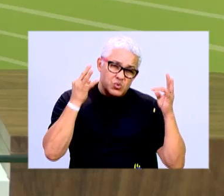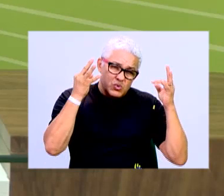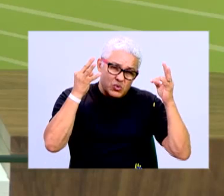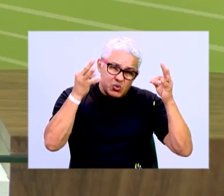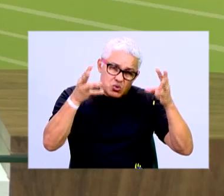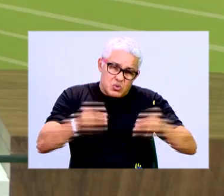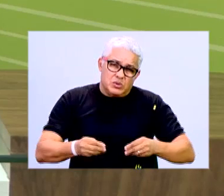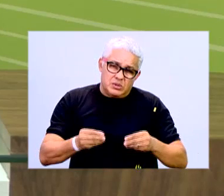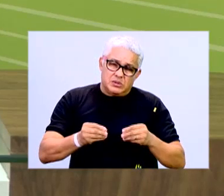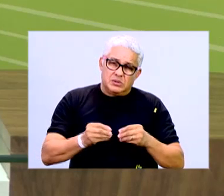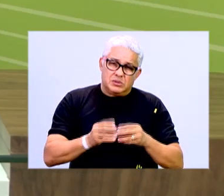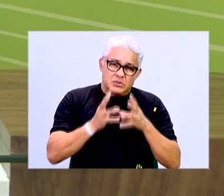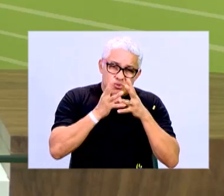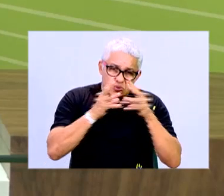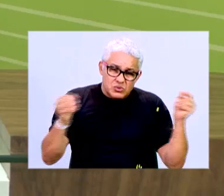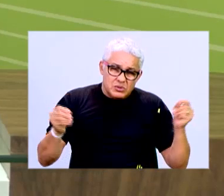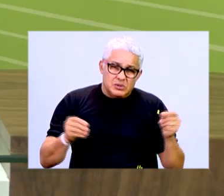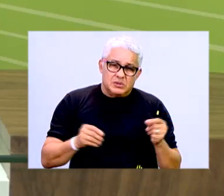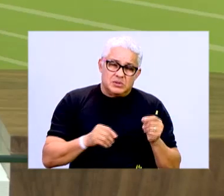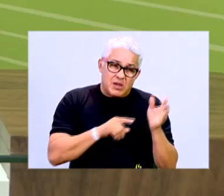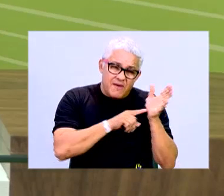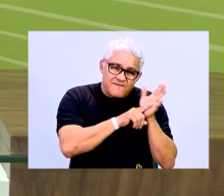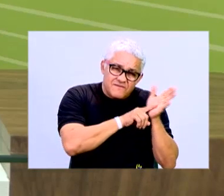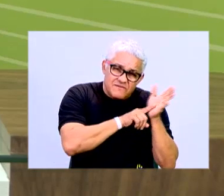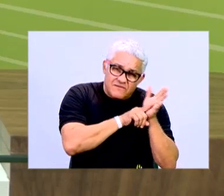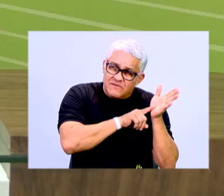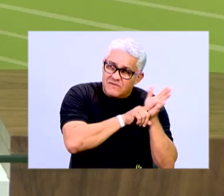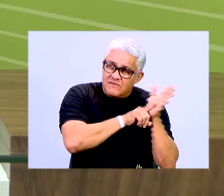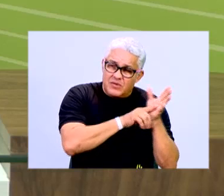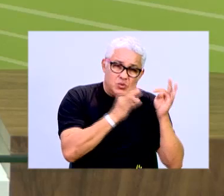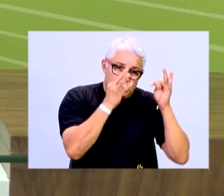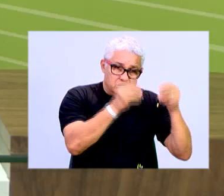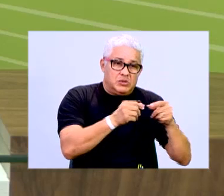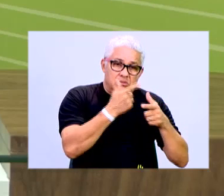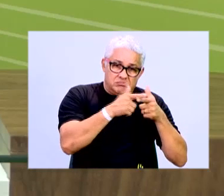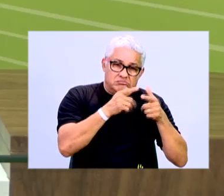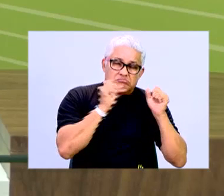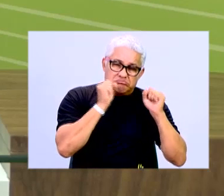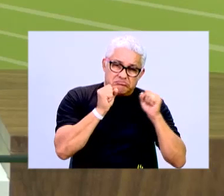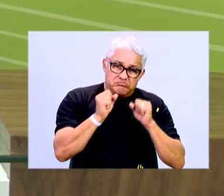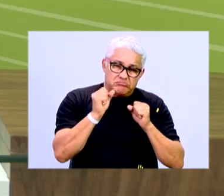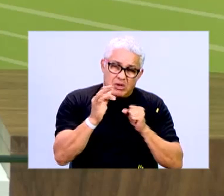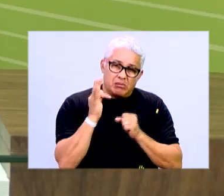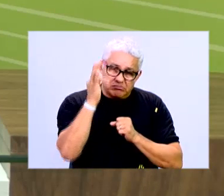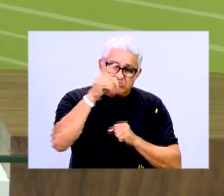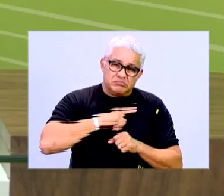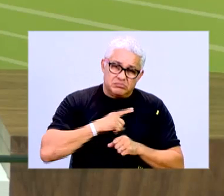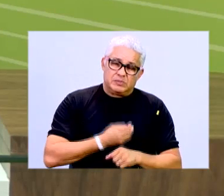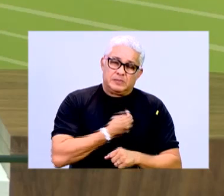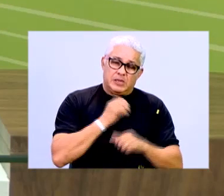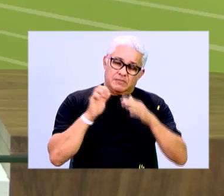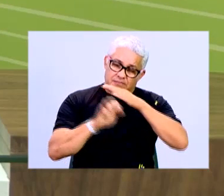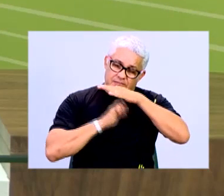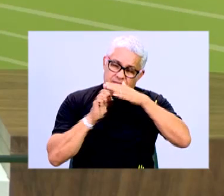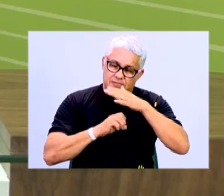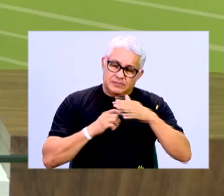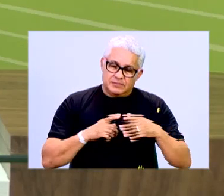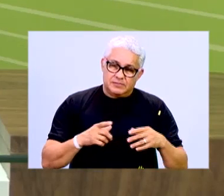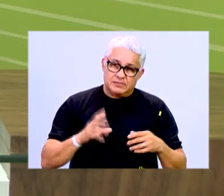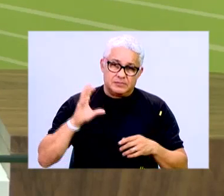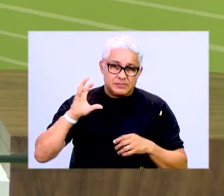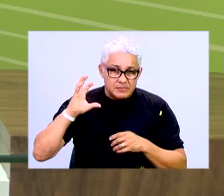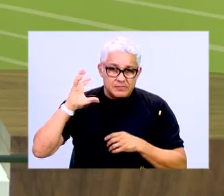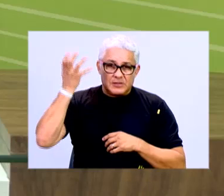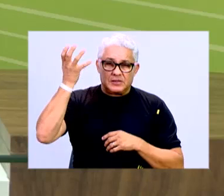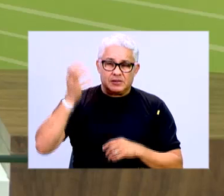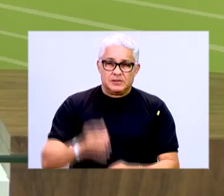possibilidades, tentar investigar todos os problemas que poderão existir, que a empresa necessita